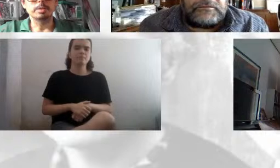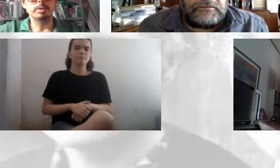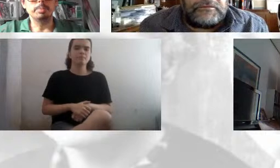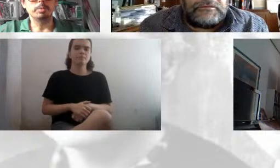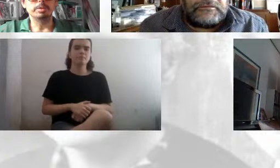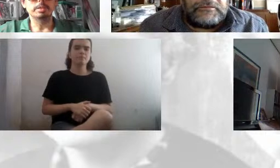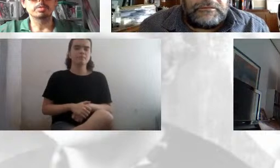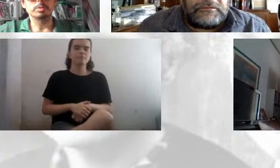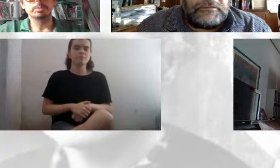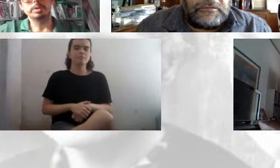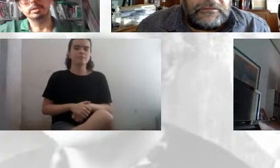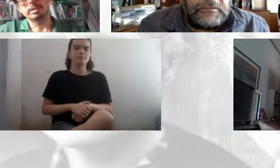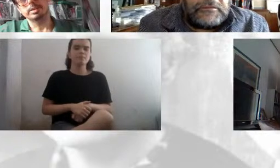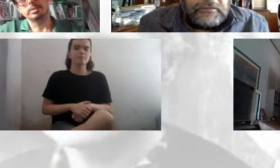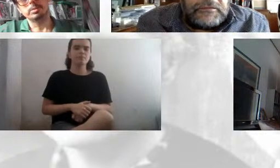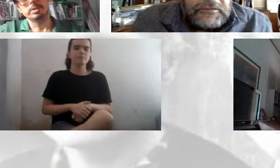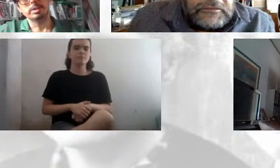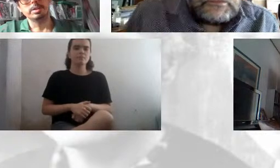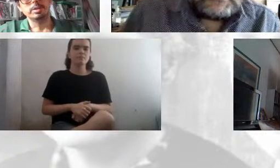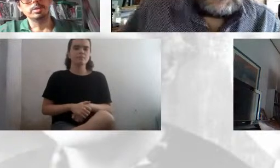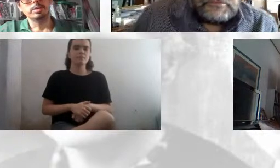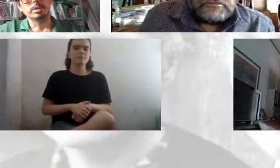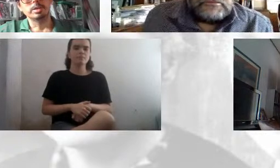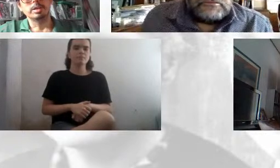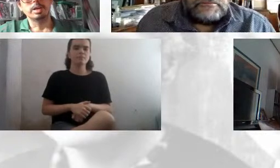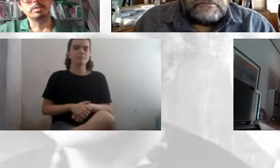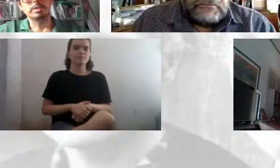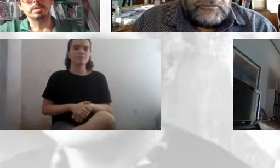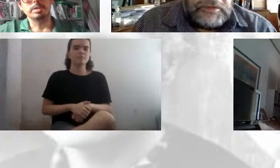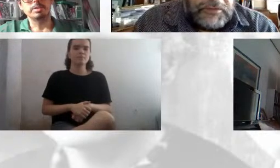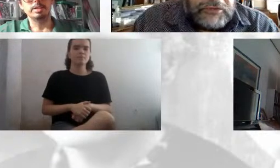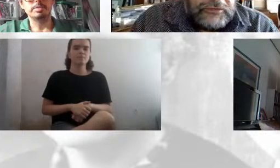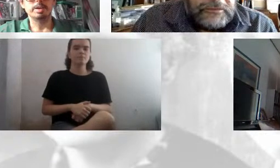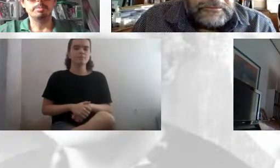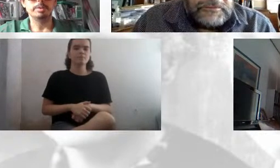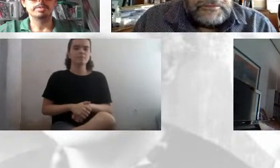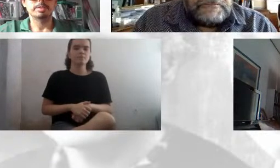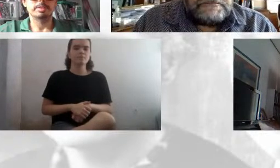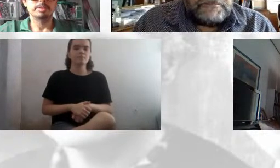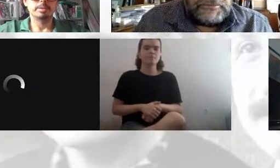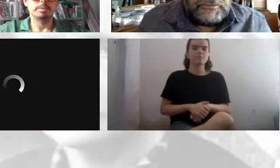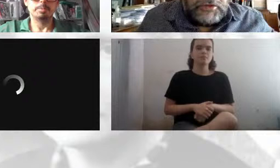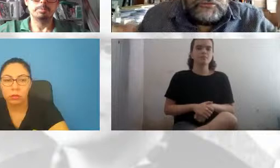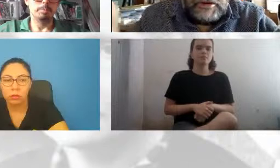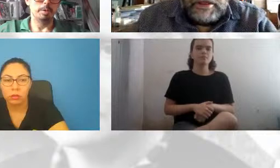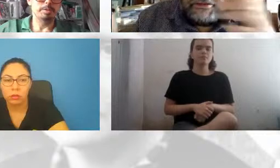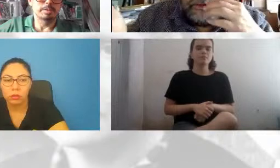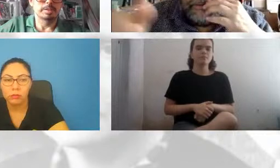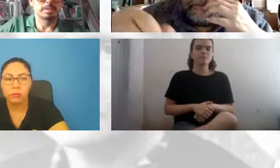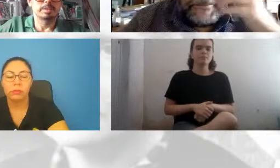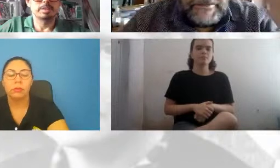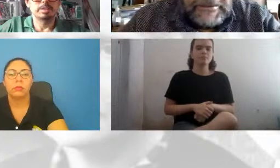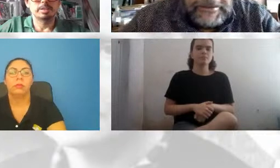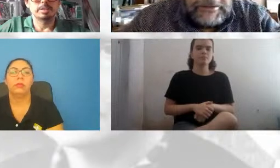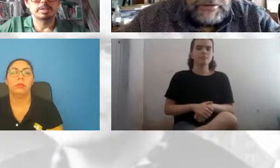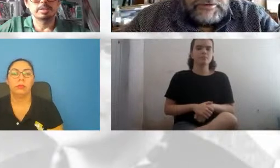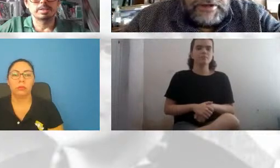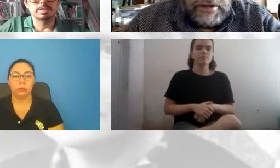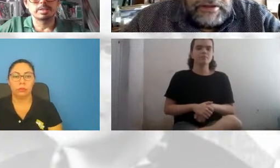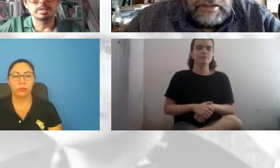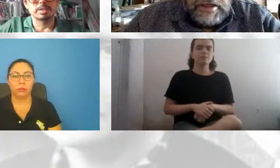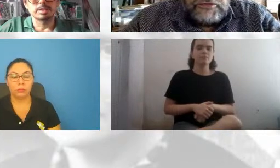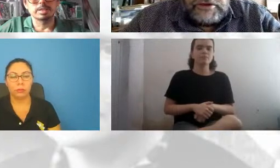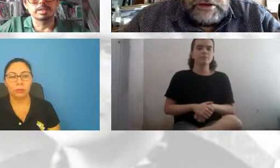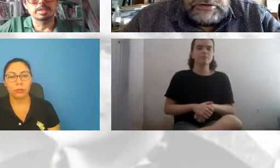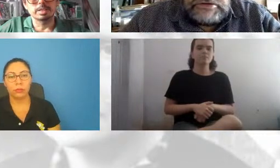Apareceu aqui uma pergunta sobre a estrela de diamante. Posso falar? Então,